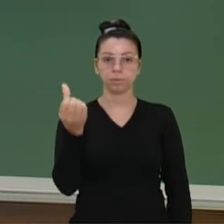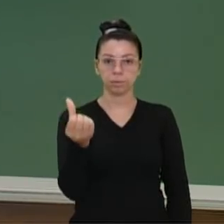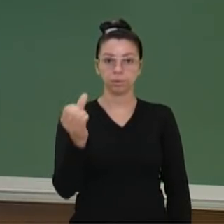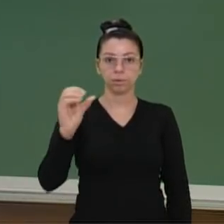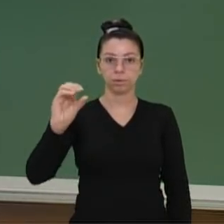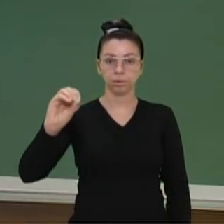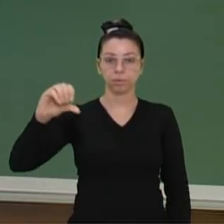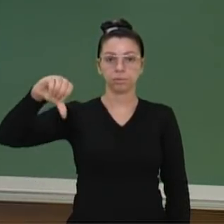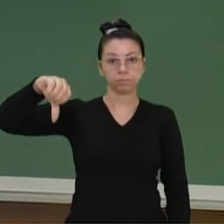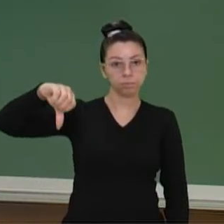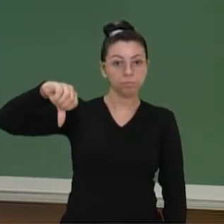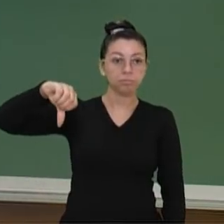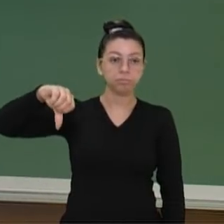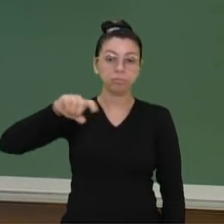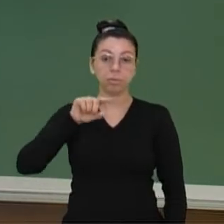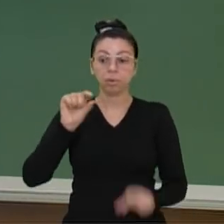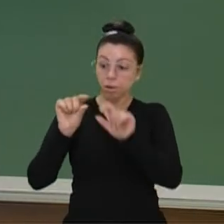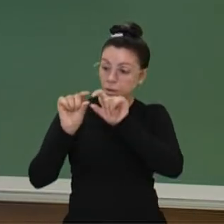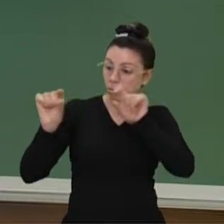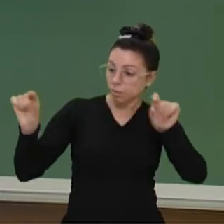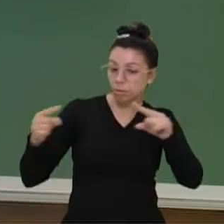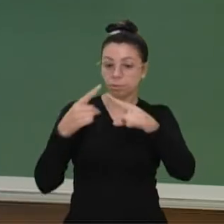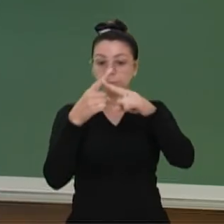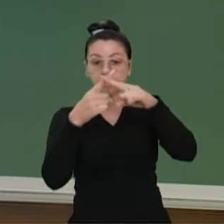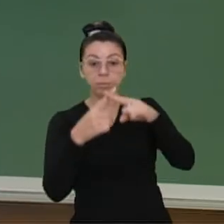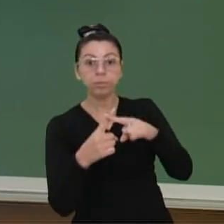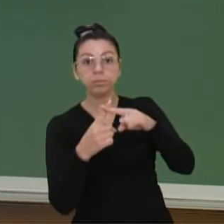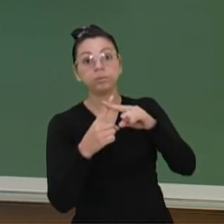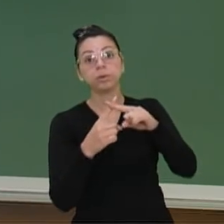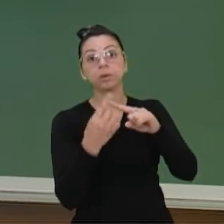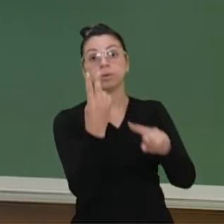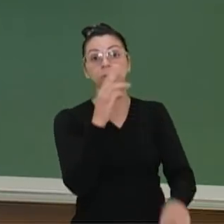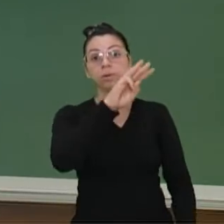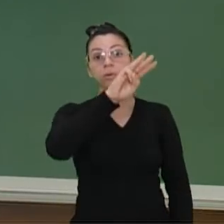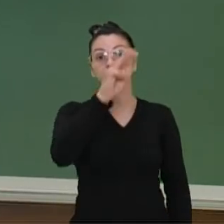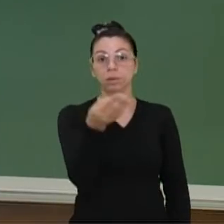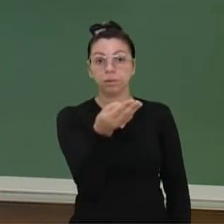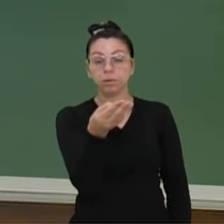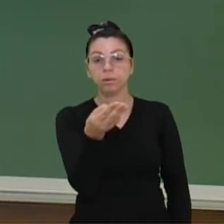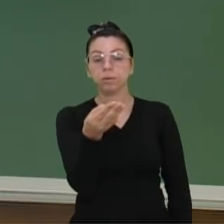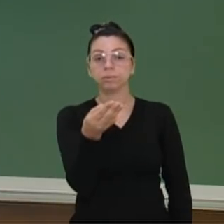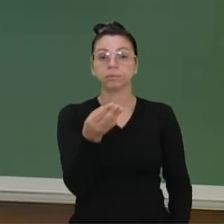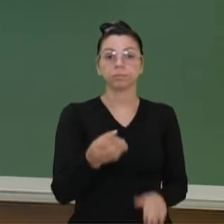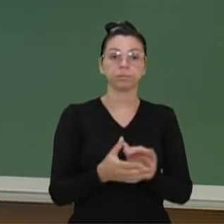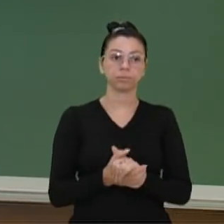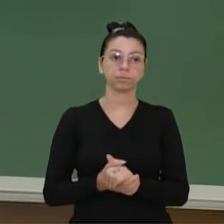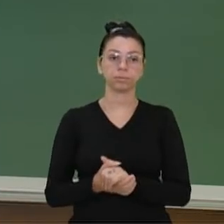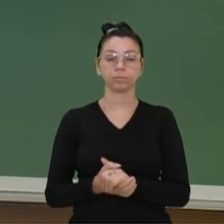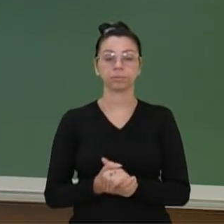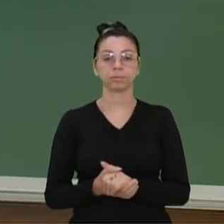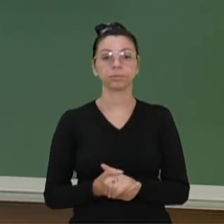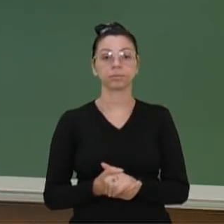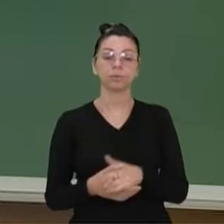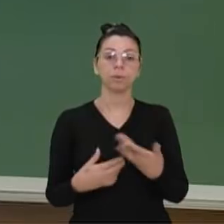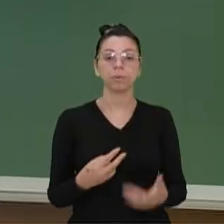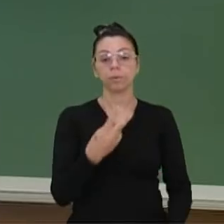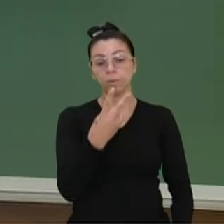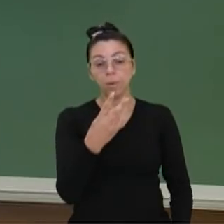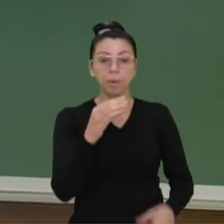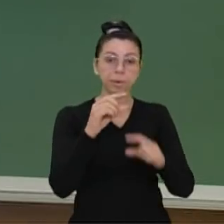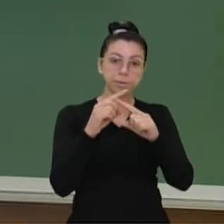1,0609. Esse valor multiplicado por 2 milhões, pega lá, 200,000,